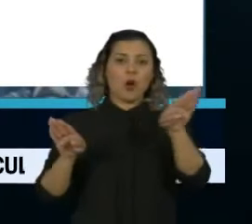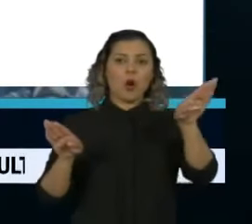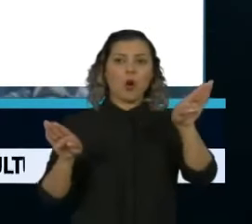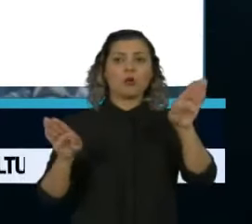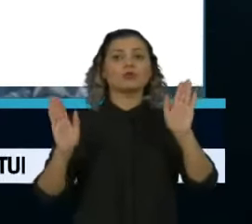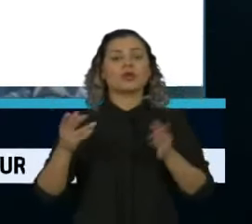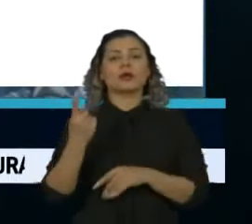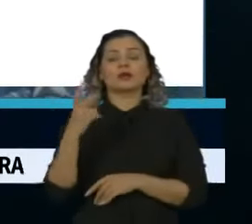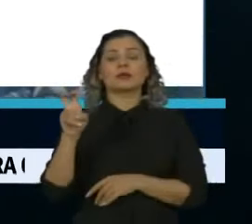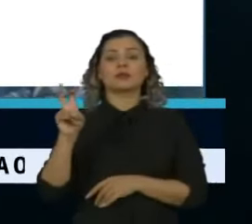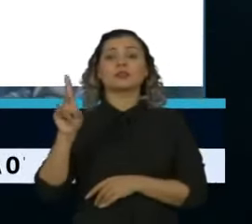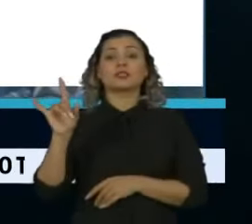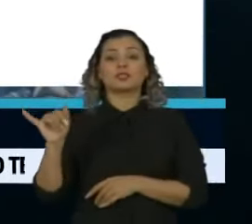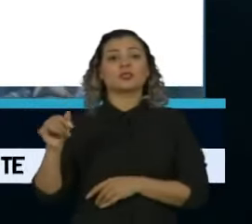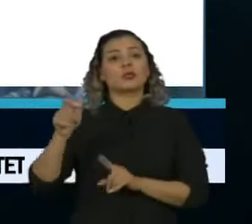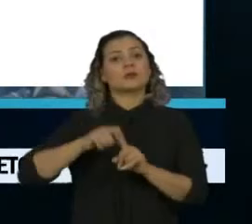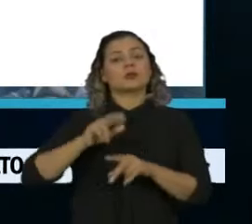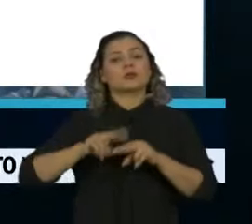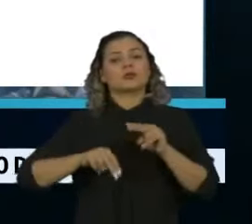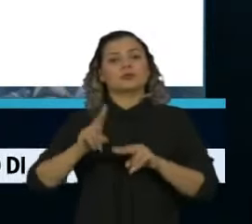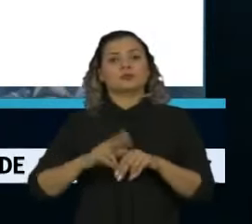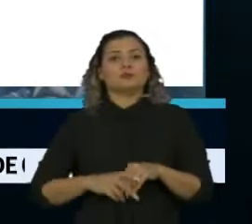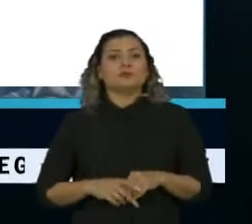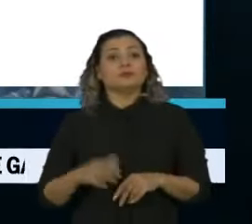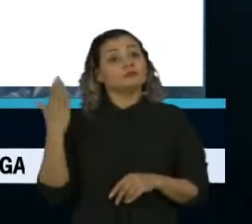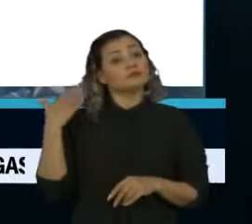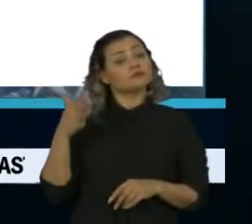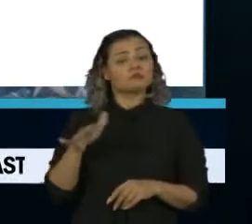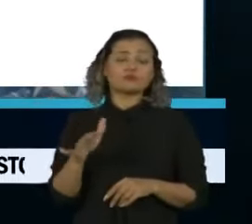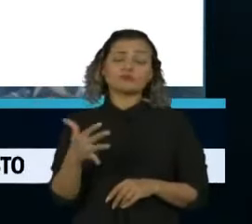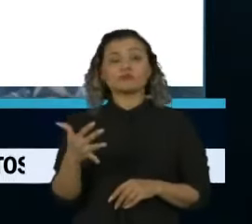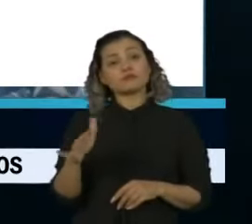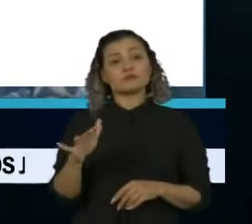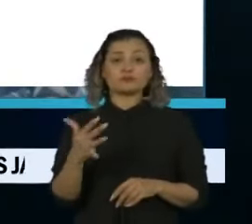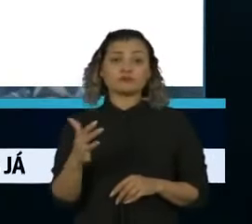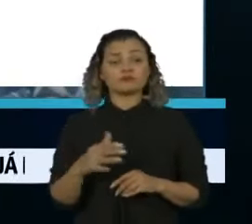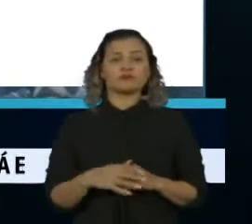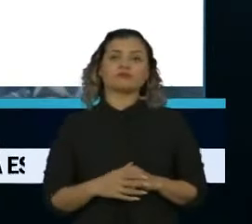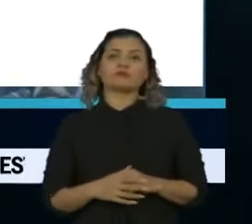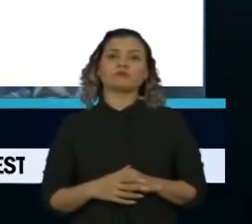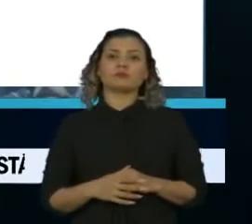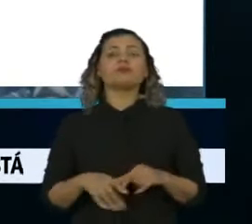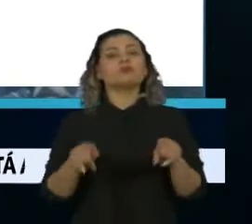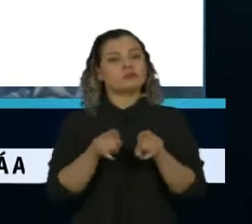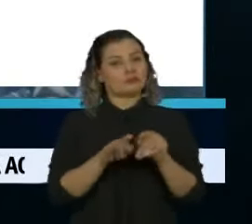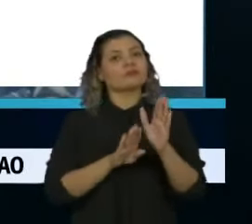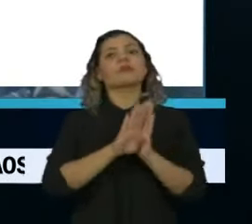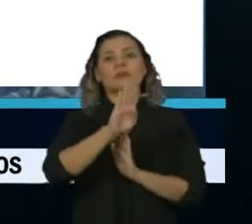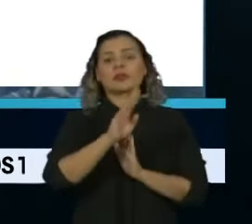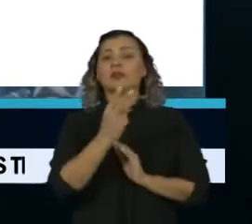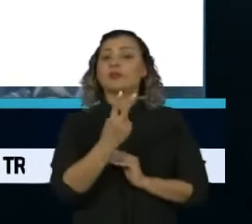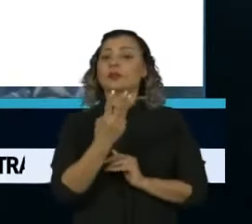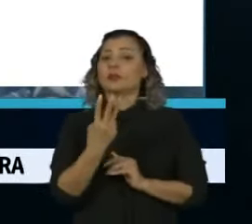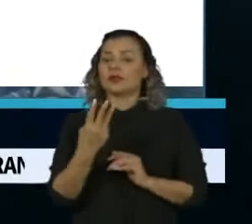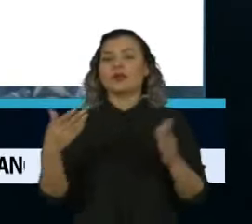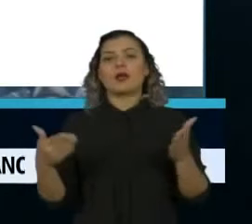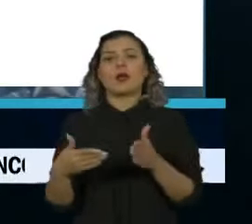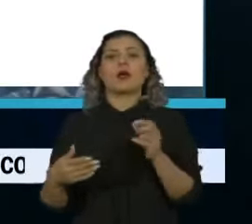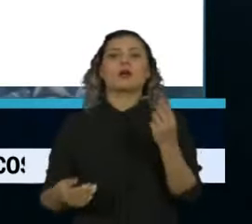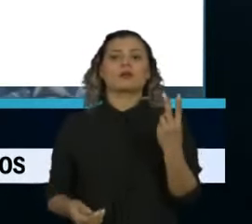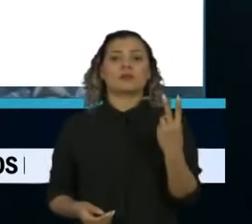segunda quinzena de junho. A parcela que considera o governo Bolsonaro regular também cresceu de 23%